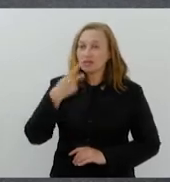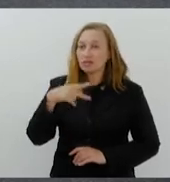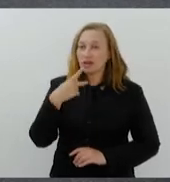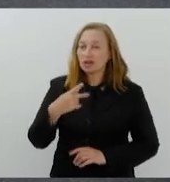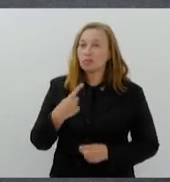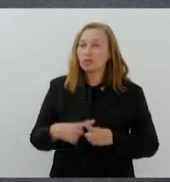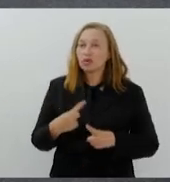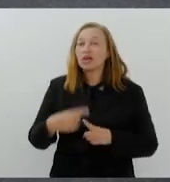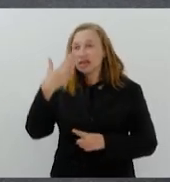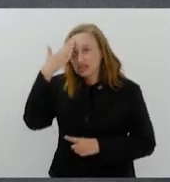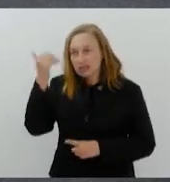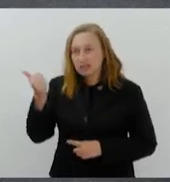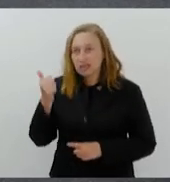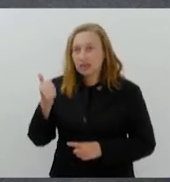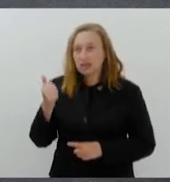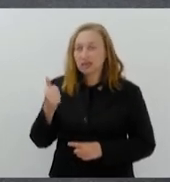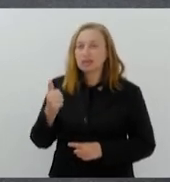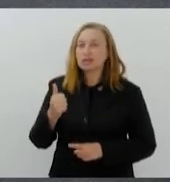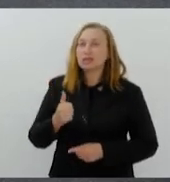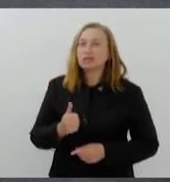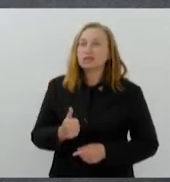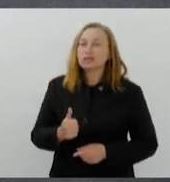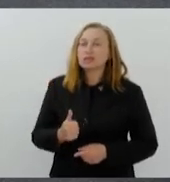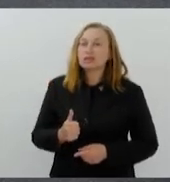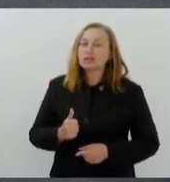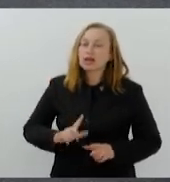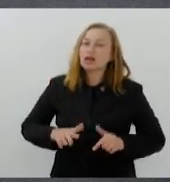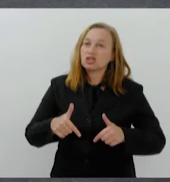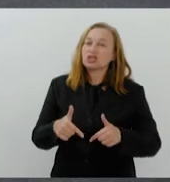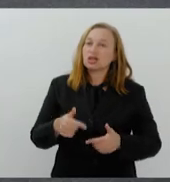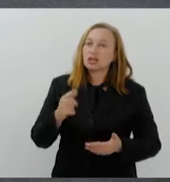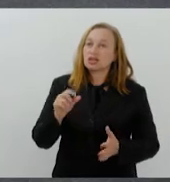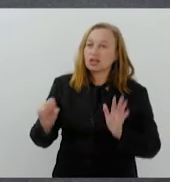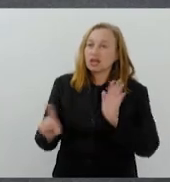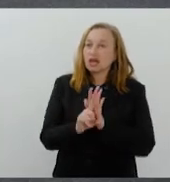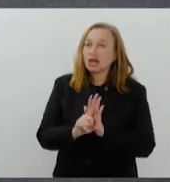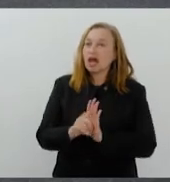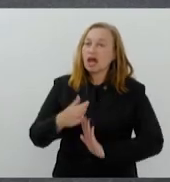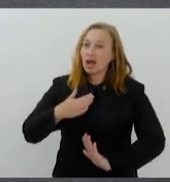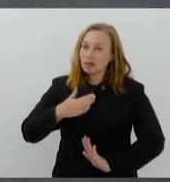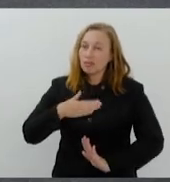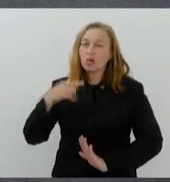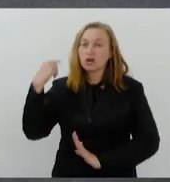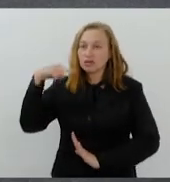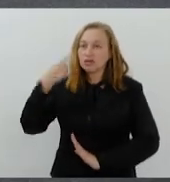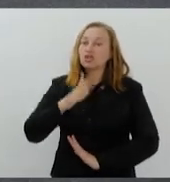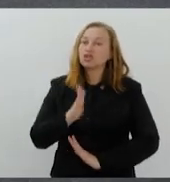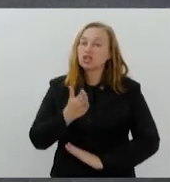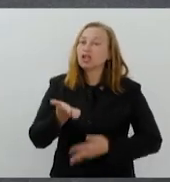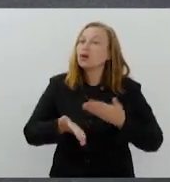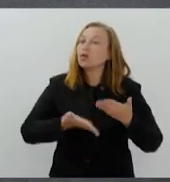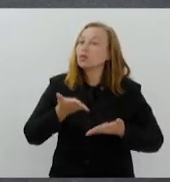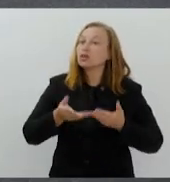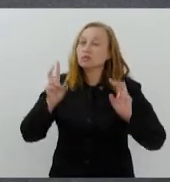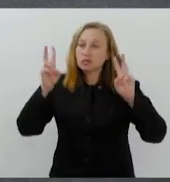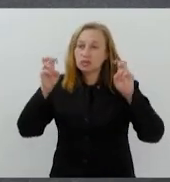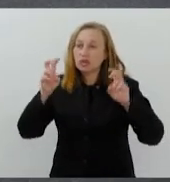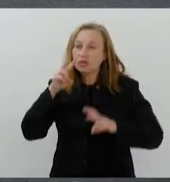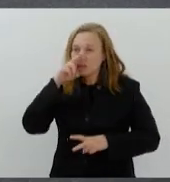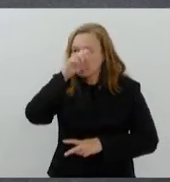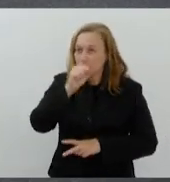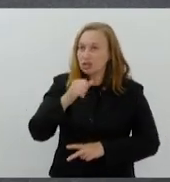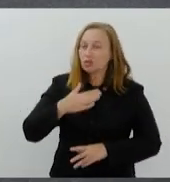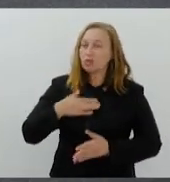denúncias, porque sabem que serão tratadas com o rigor da lei. A minha advocacia já está cuidando do caso e isso só fortalece o